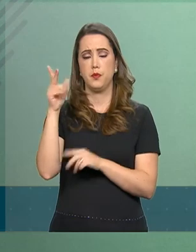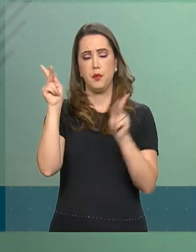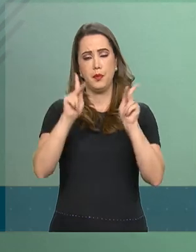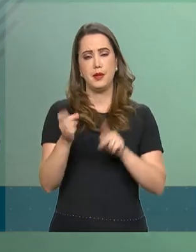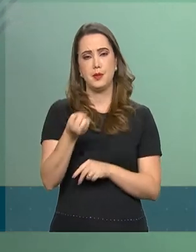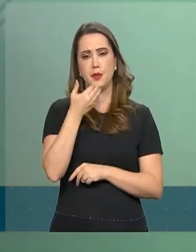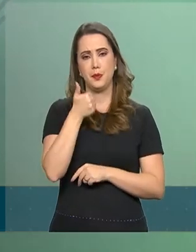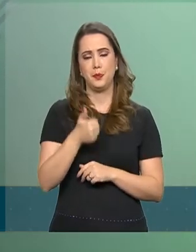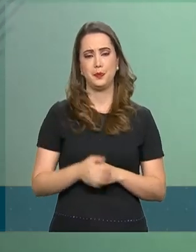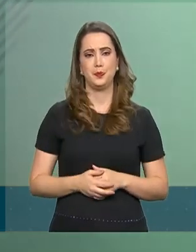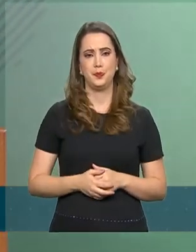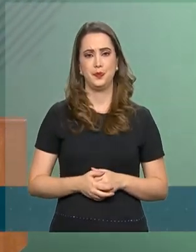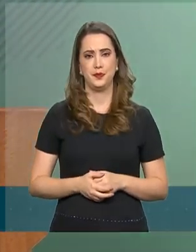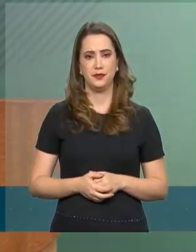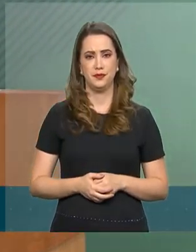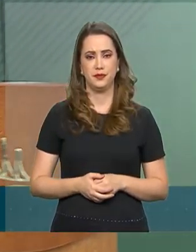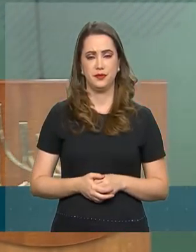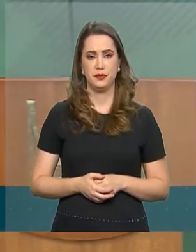bem